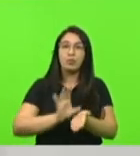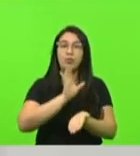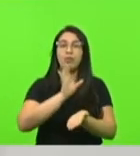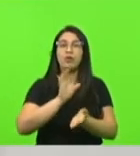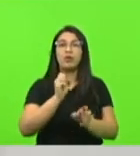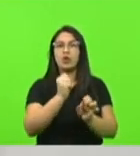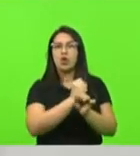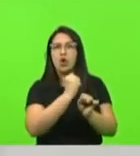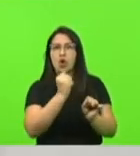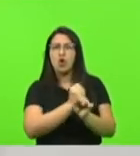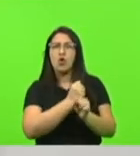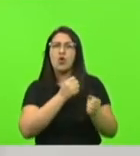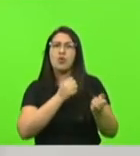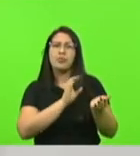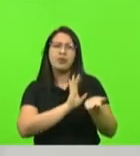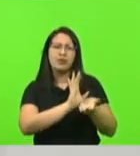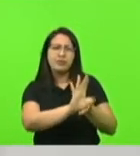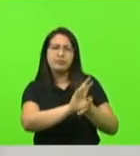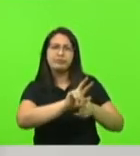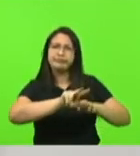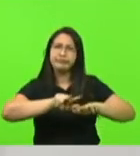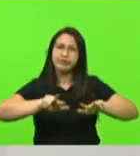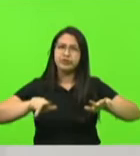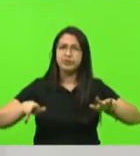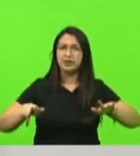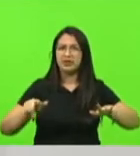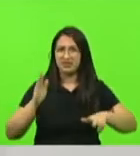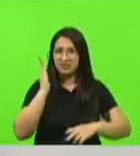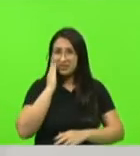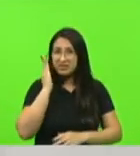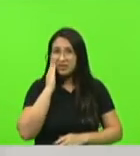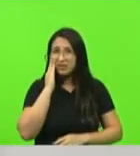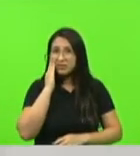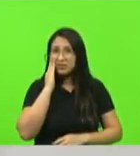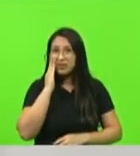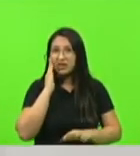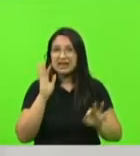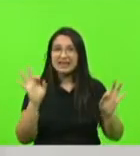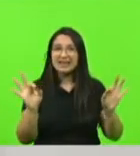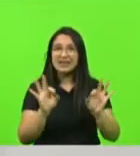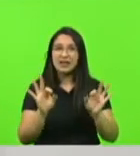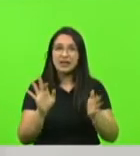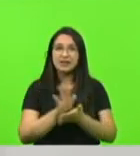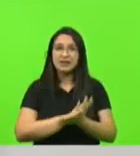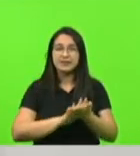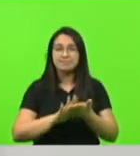em novos investimentos para essas cidades? Nem um real.